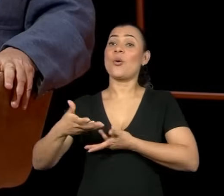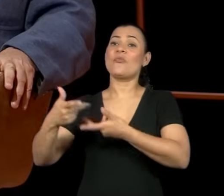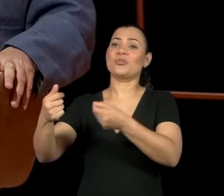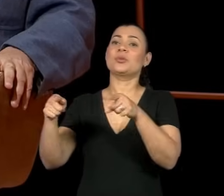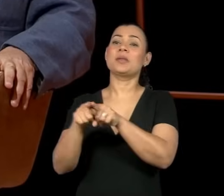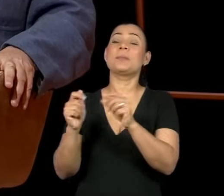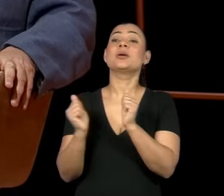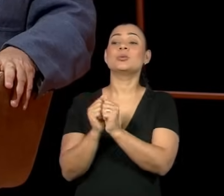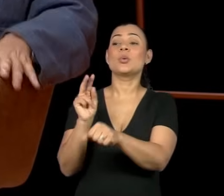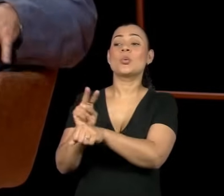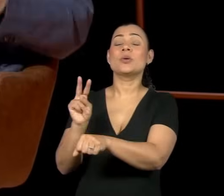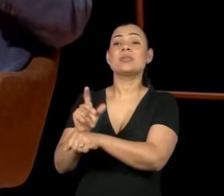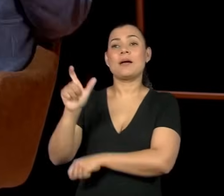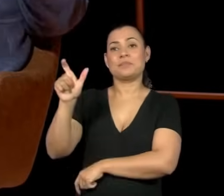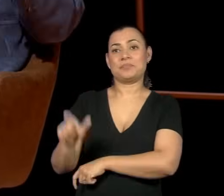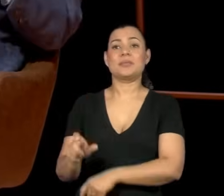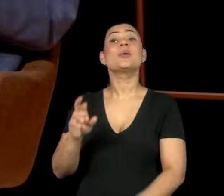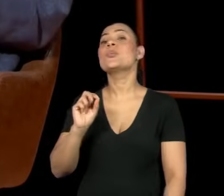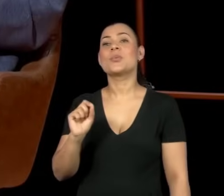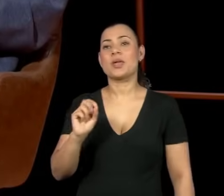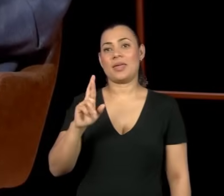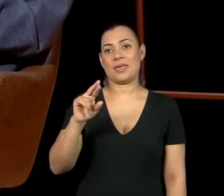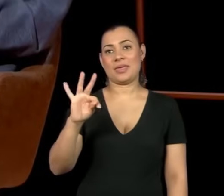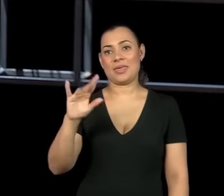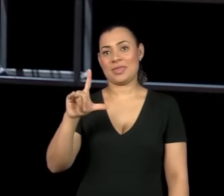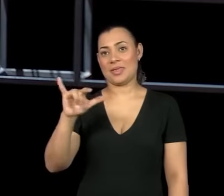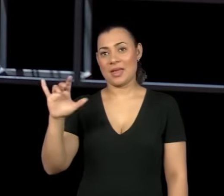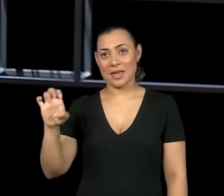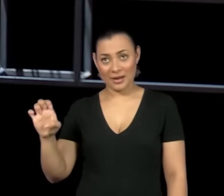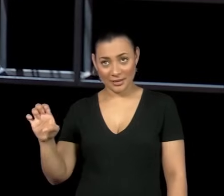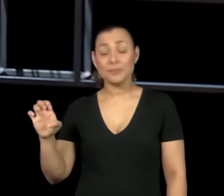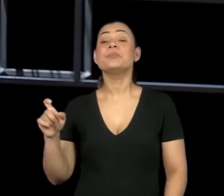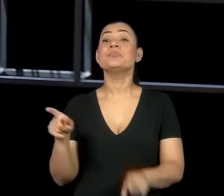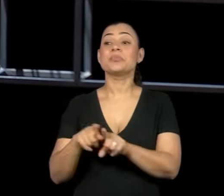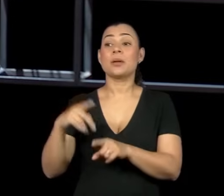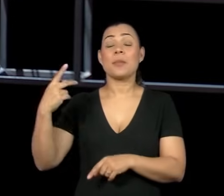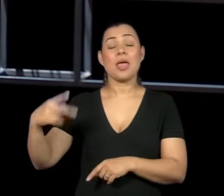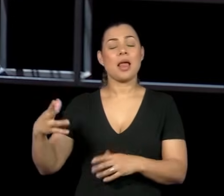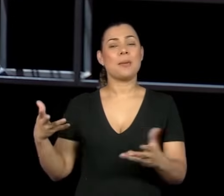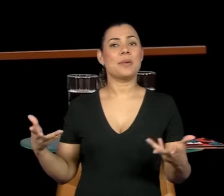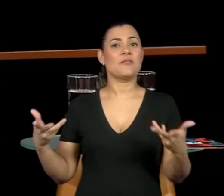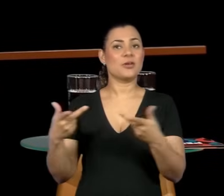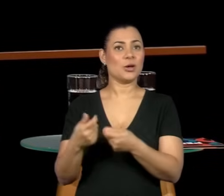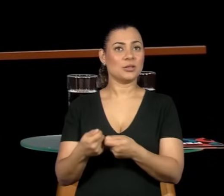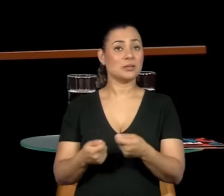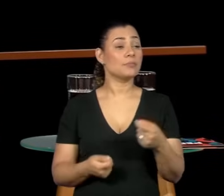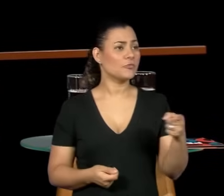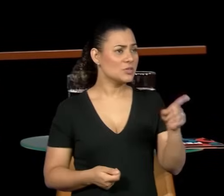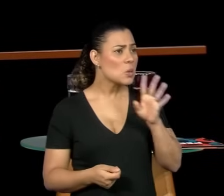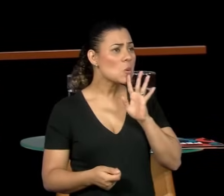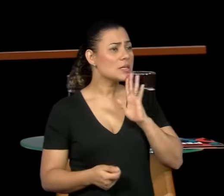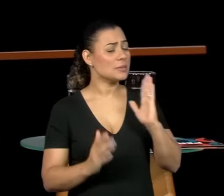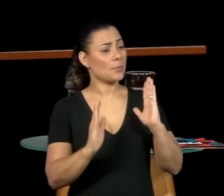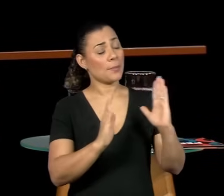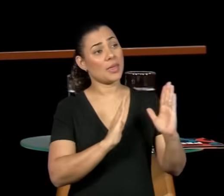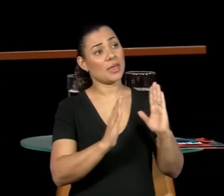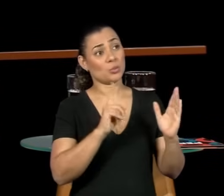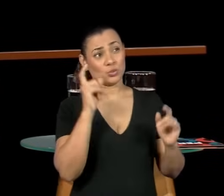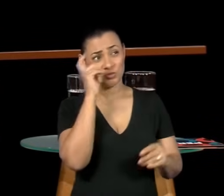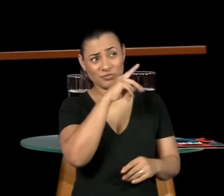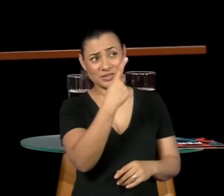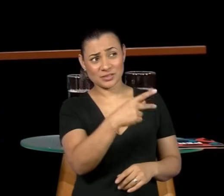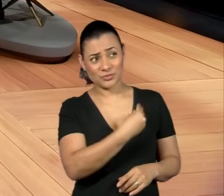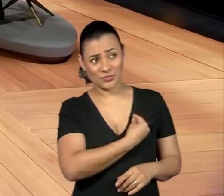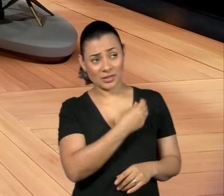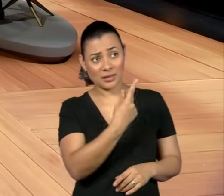você tem que cuidar dessa moça, porque essa moça é brilhante. Agora, você conheceu a Rita Lee num momento muito difícil da